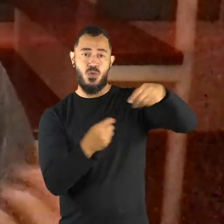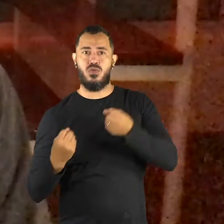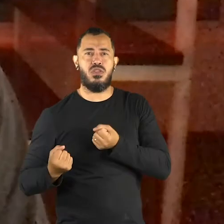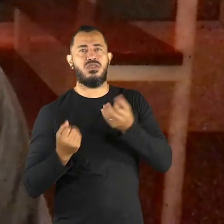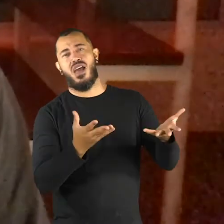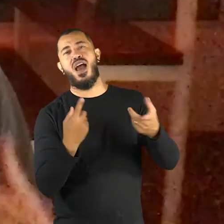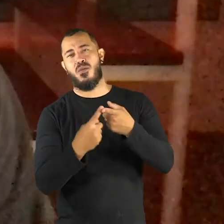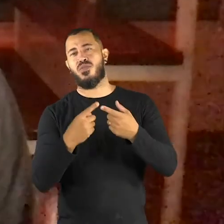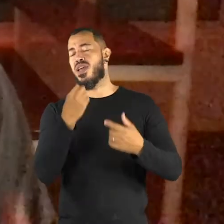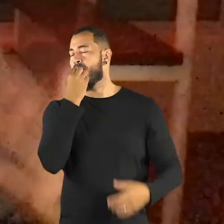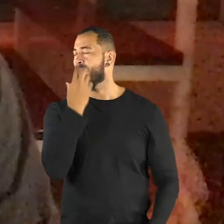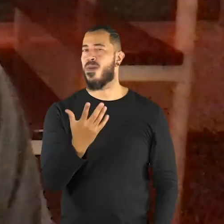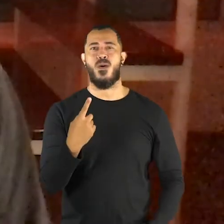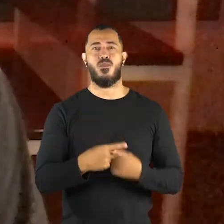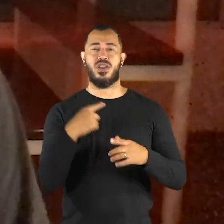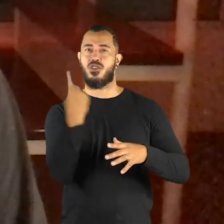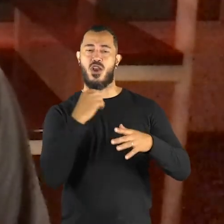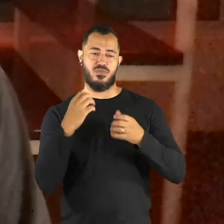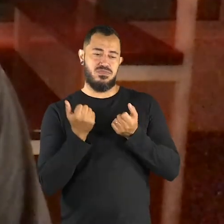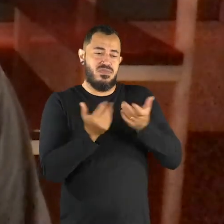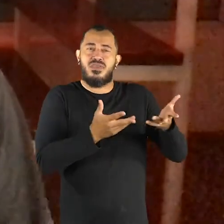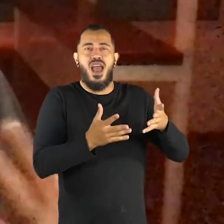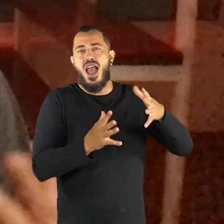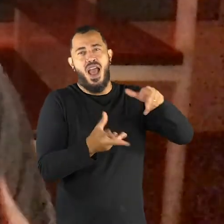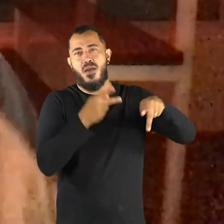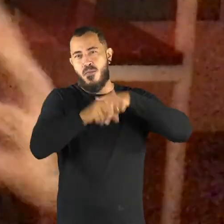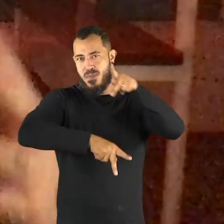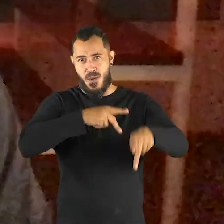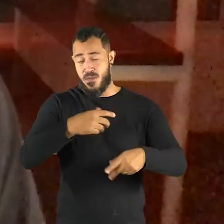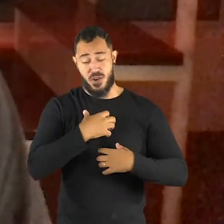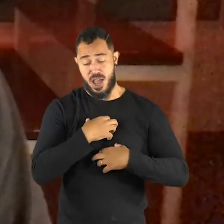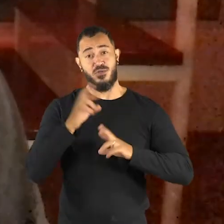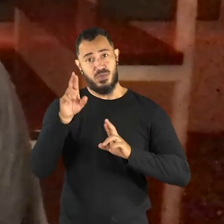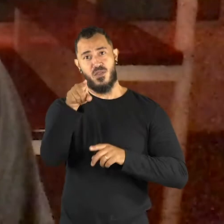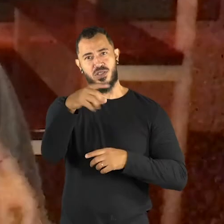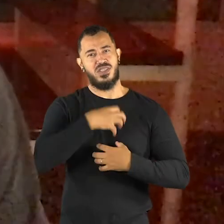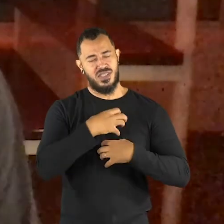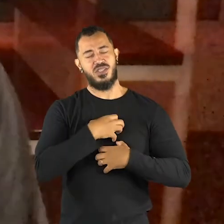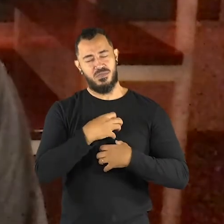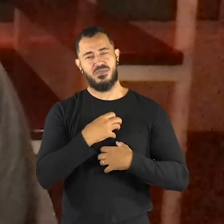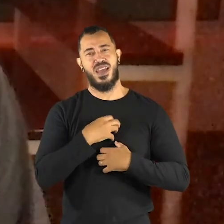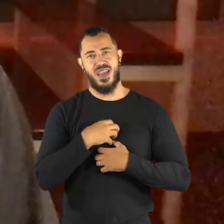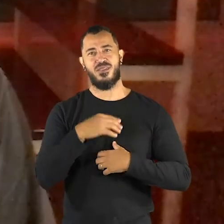gente tocar as pessoas. E eu espero ter tocado um pouco o sentimento de